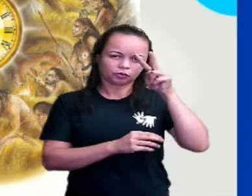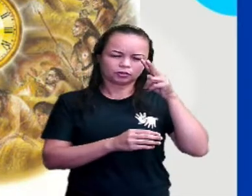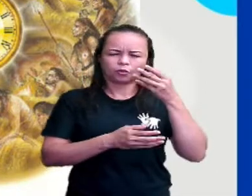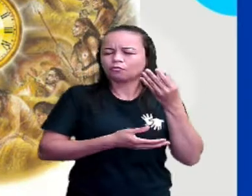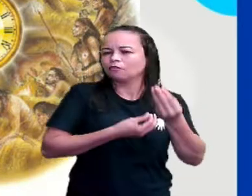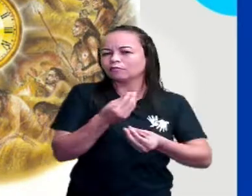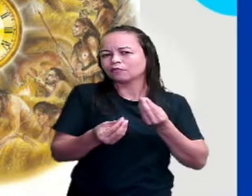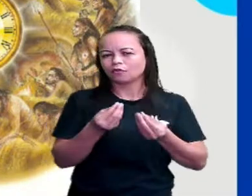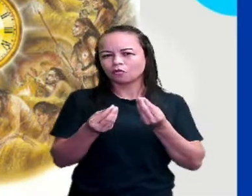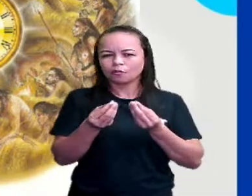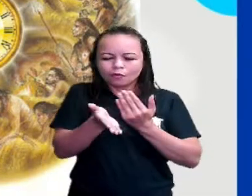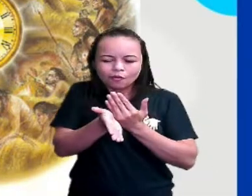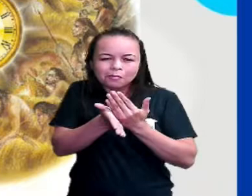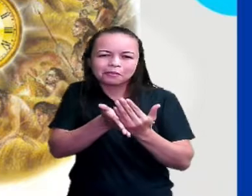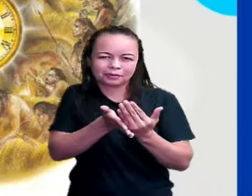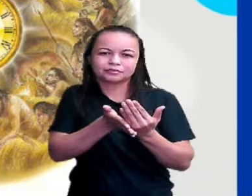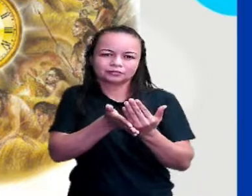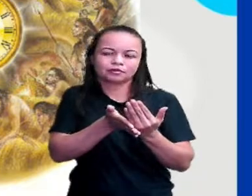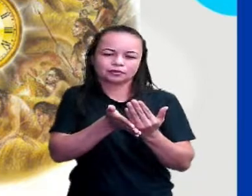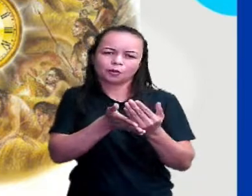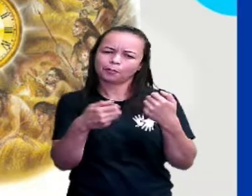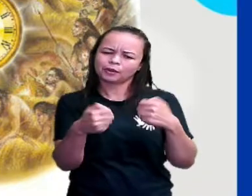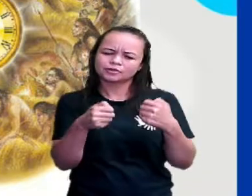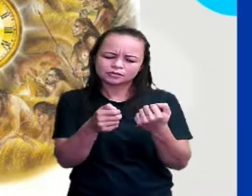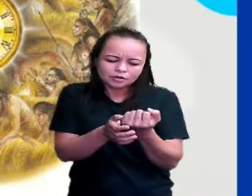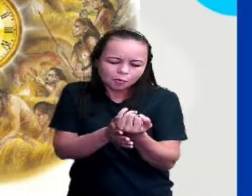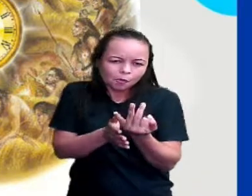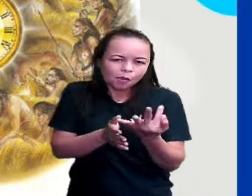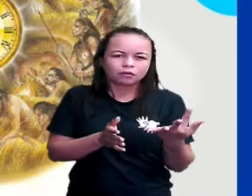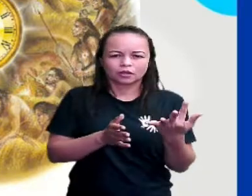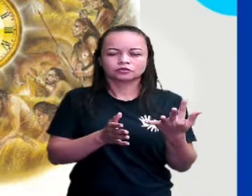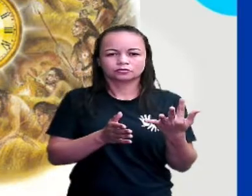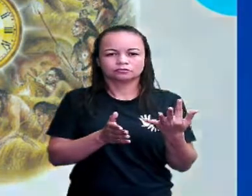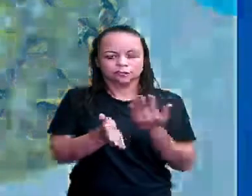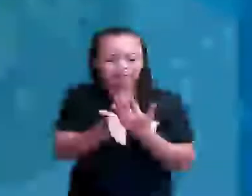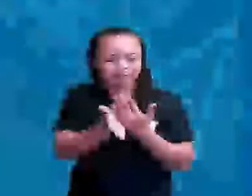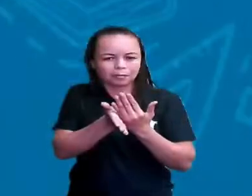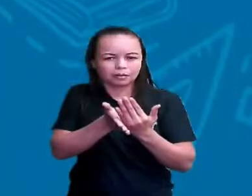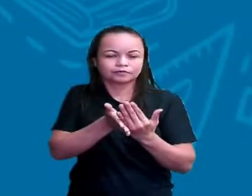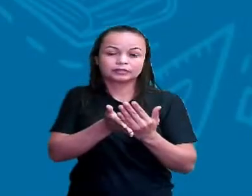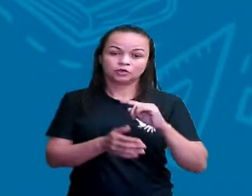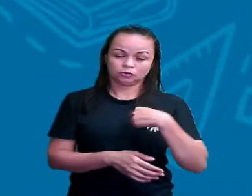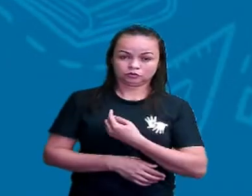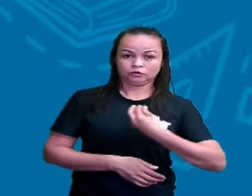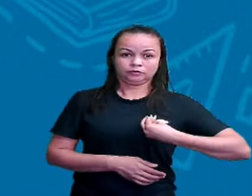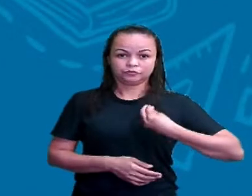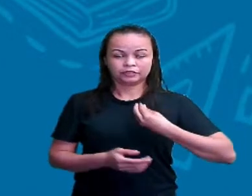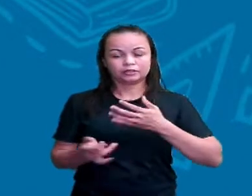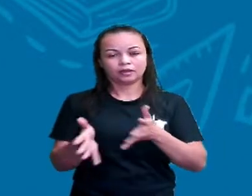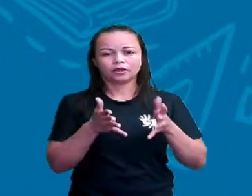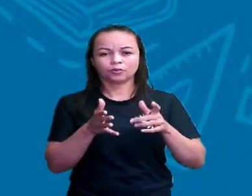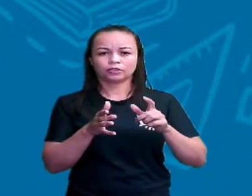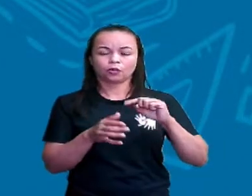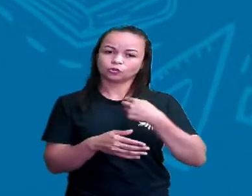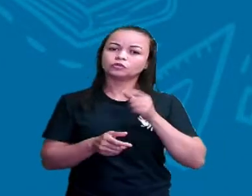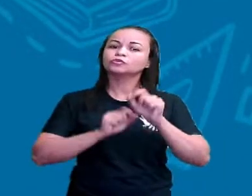inicia essa contagem? Então, precisa existir um ponto de partida. Na nossa história de vida, o nosso ponto de partida é o